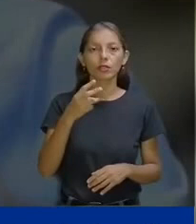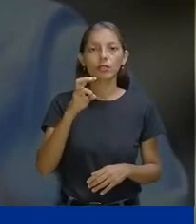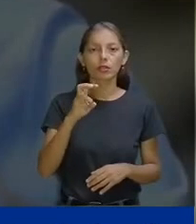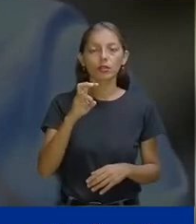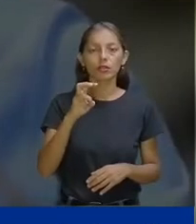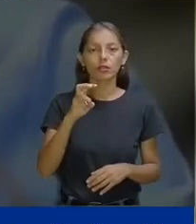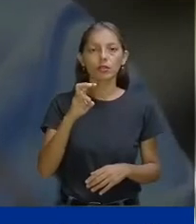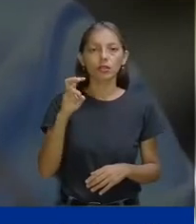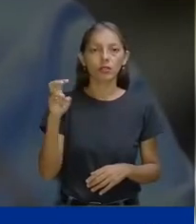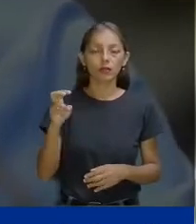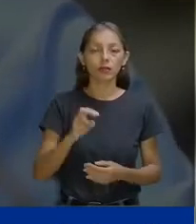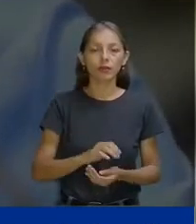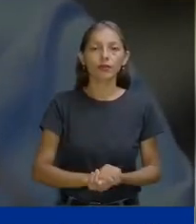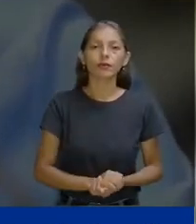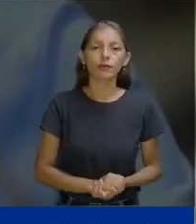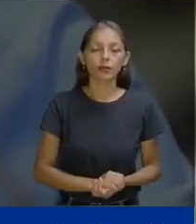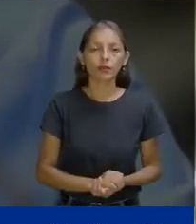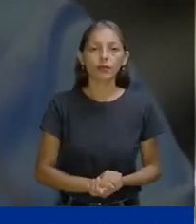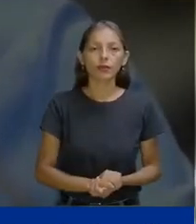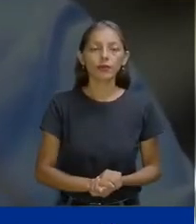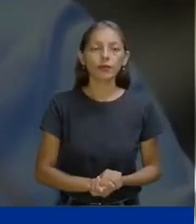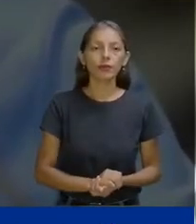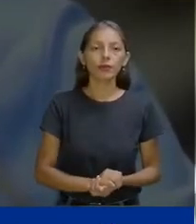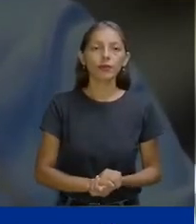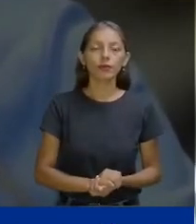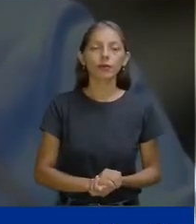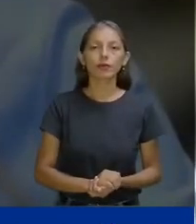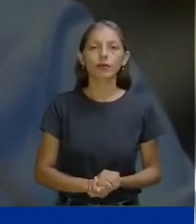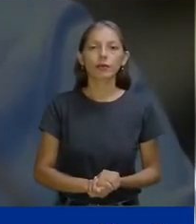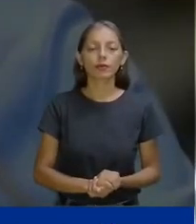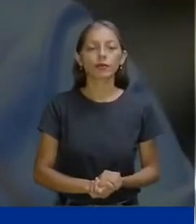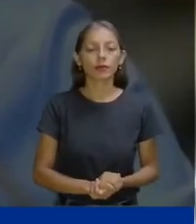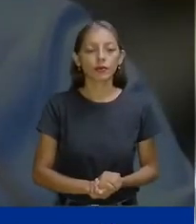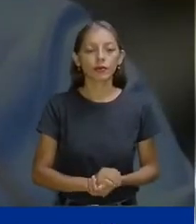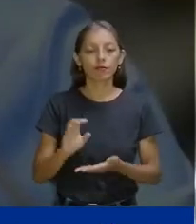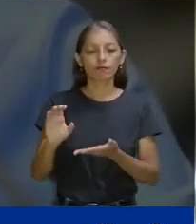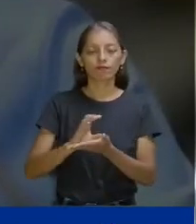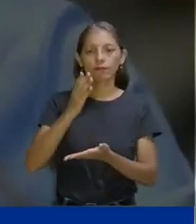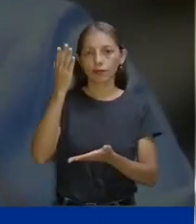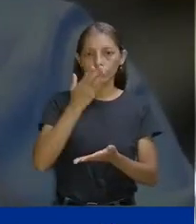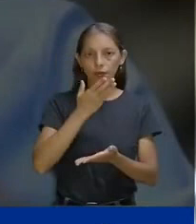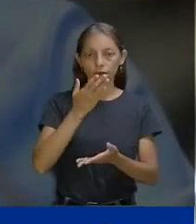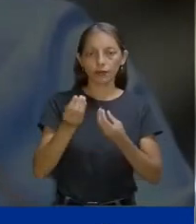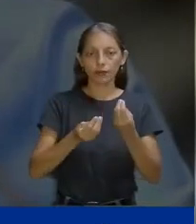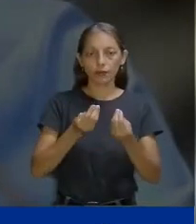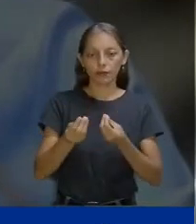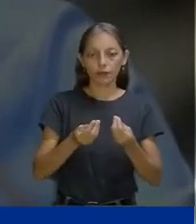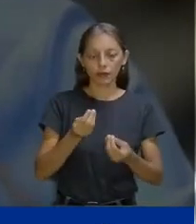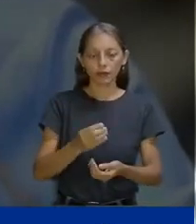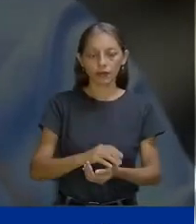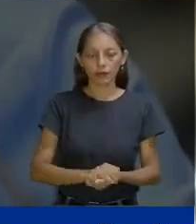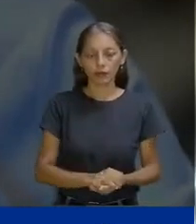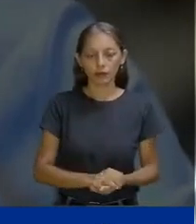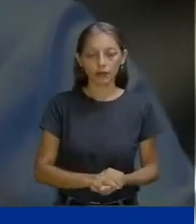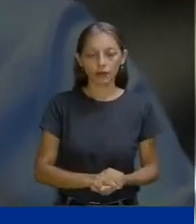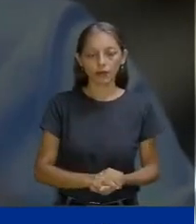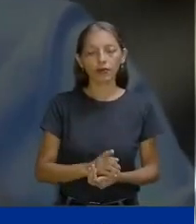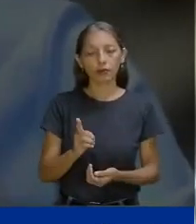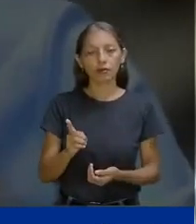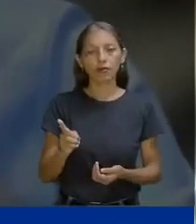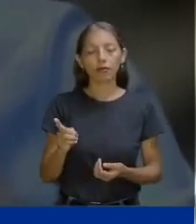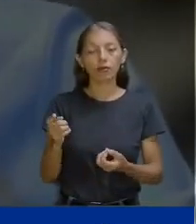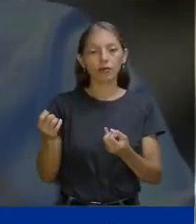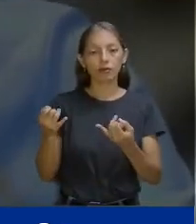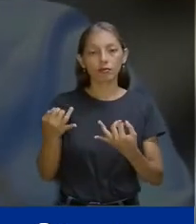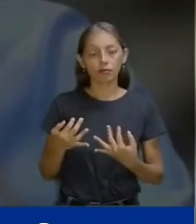R$ 2.355,14, o que se destaca aqui é que o prestador de contas ele afirmou que se tratava de